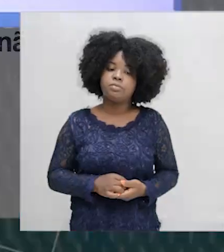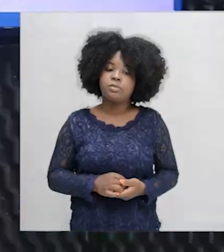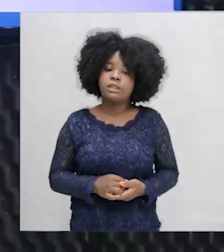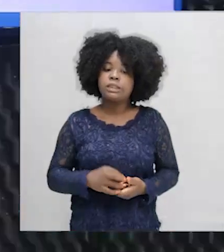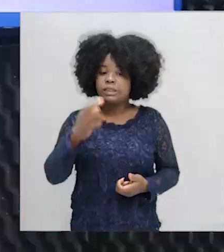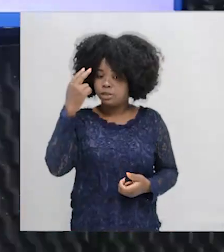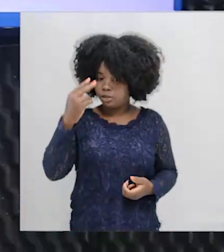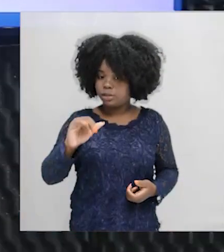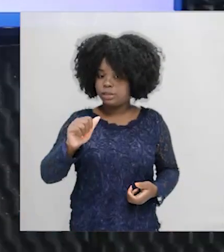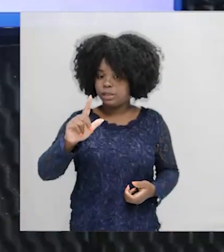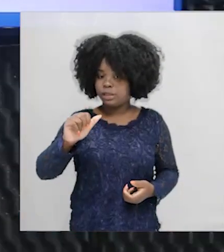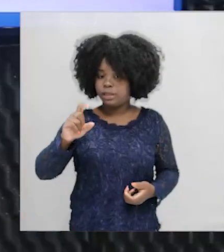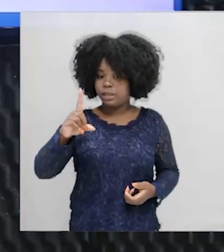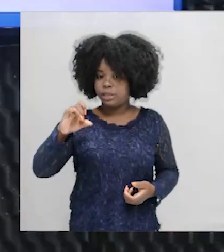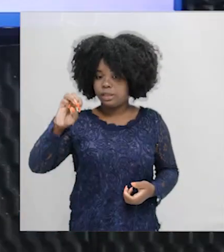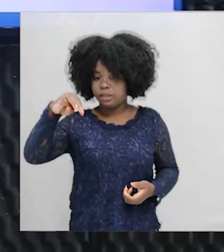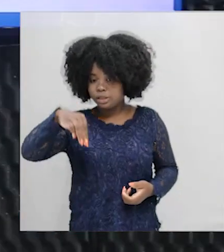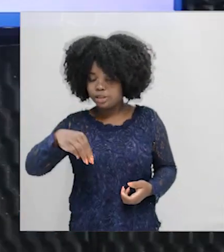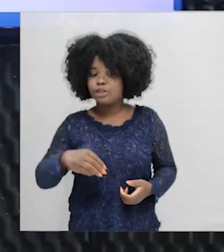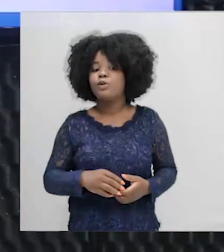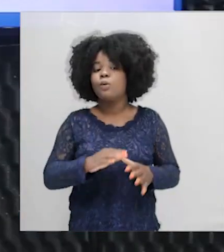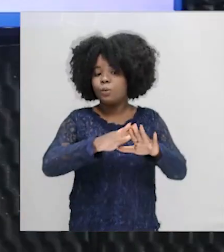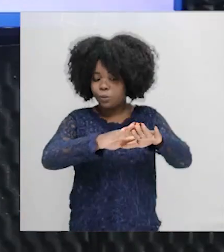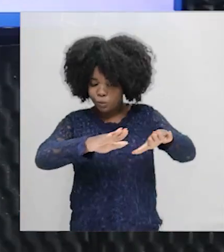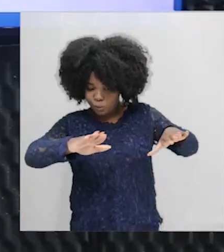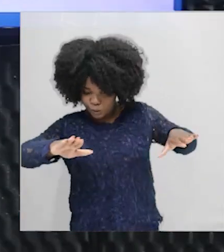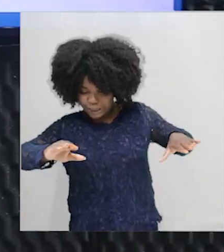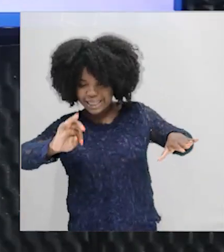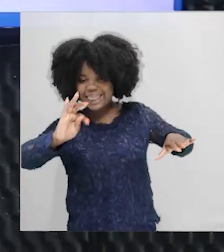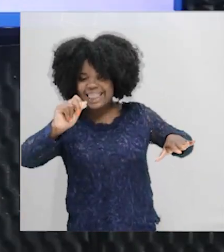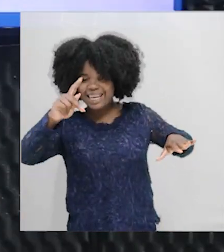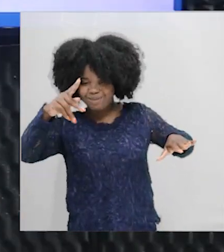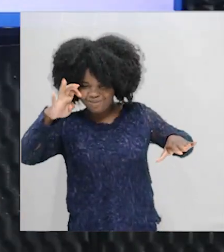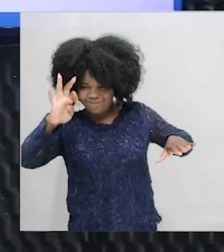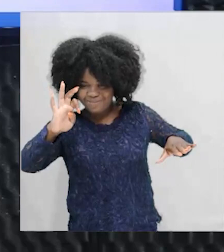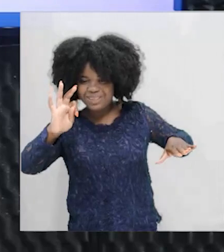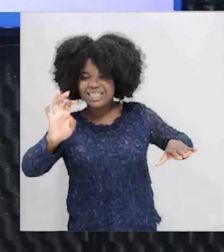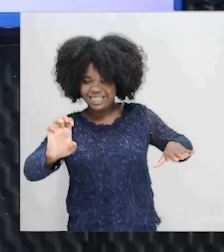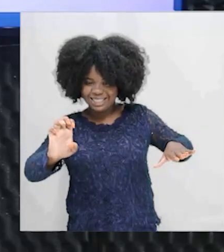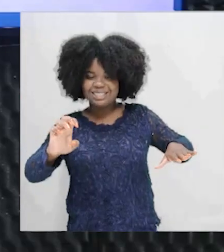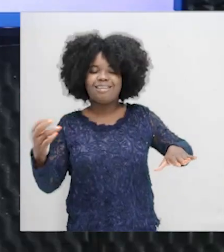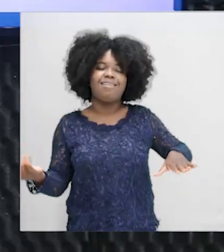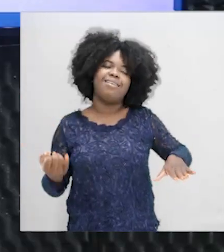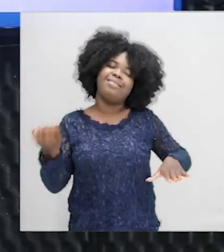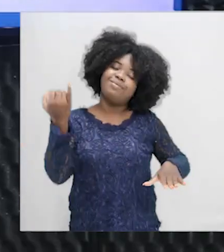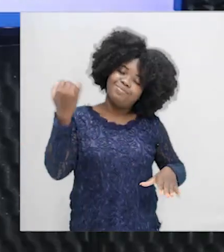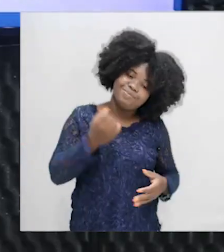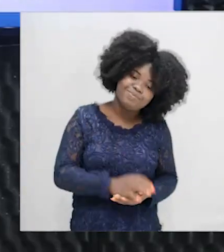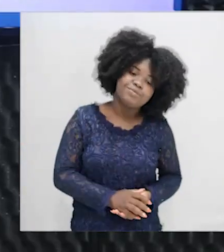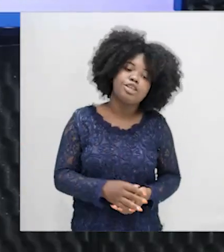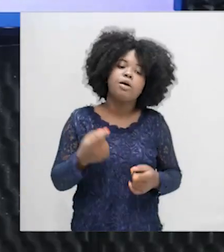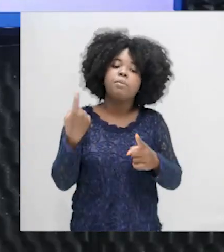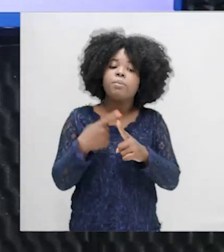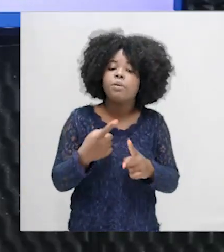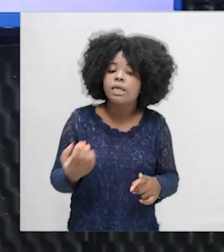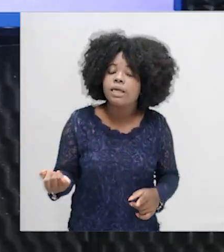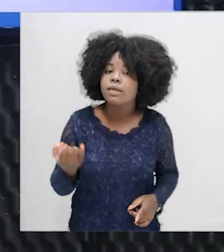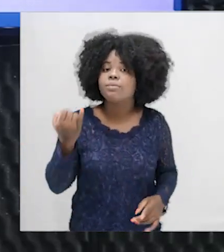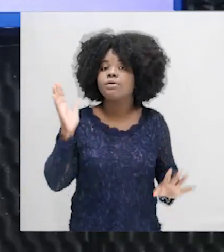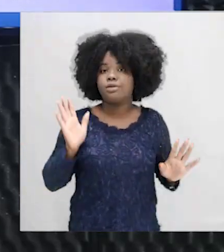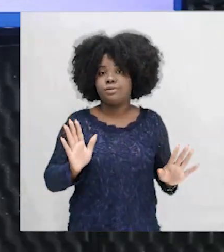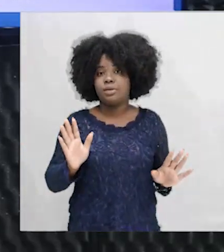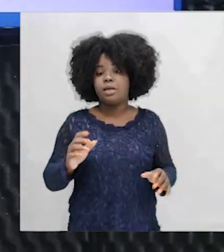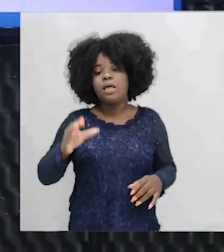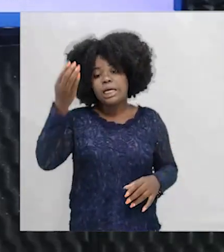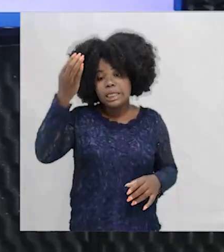Aladim, o tapete é um dos personagens mais importantes. Leve em consideração isso. Então, ele tem um destaque muito grande na religião islâmica, por quê? Gente,